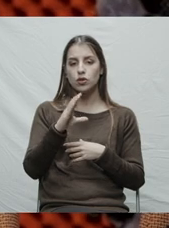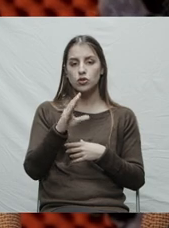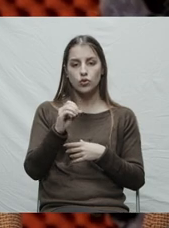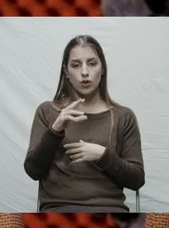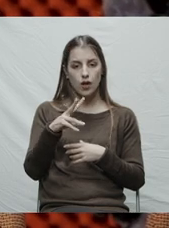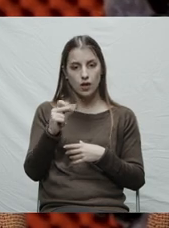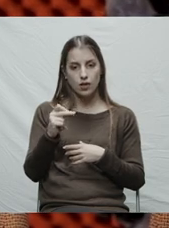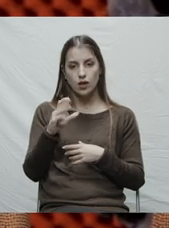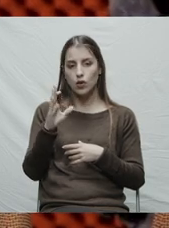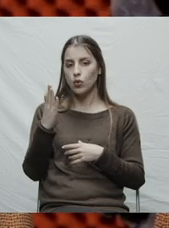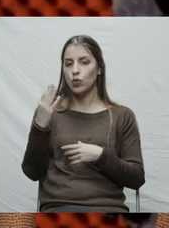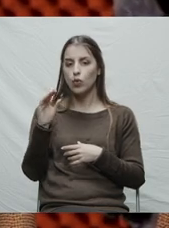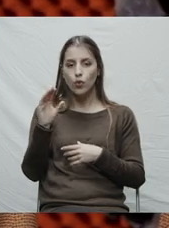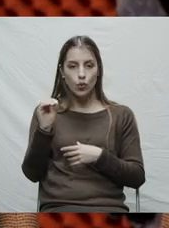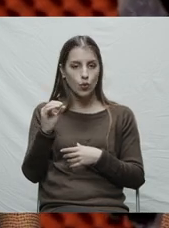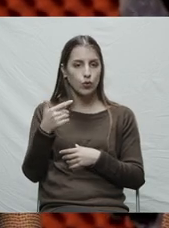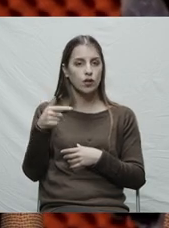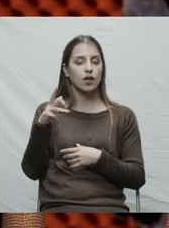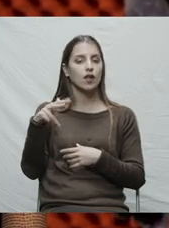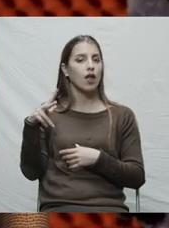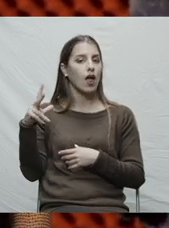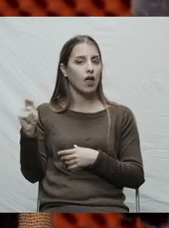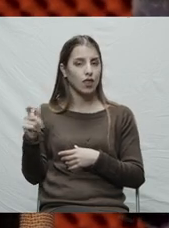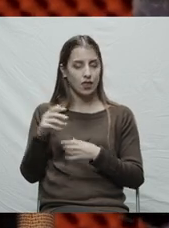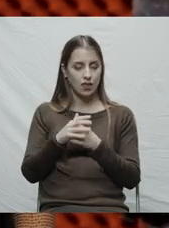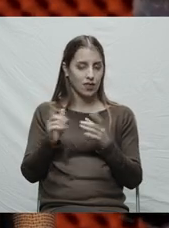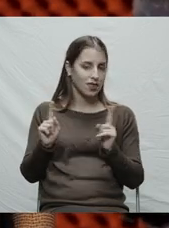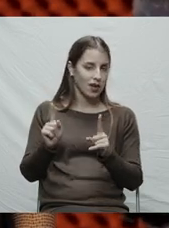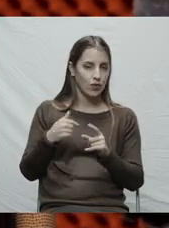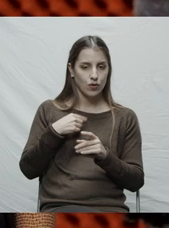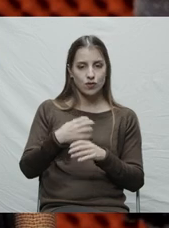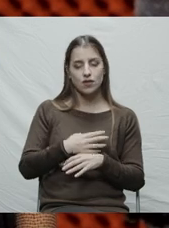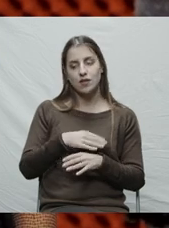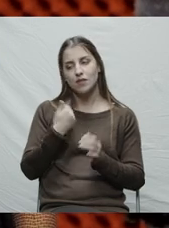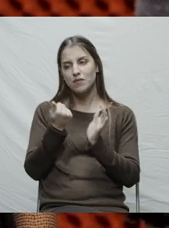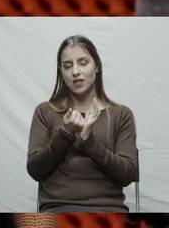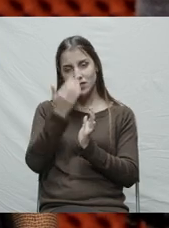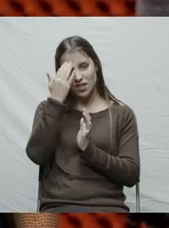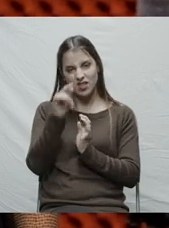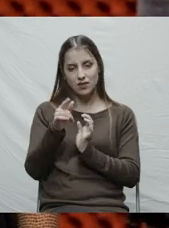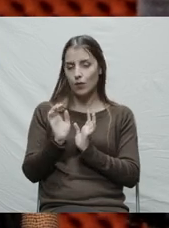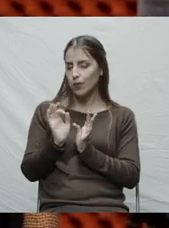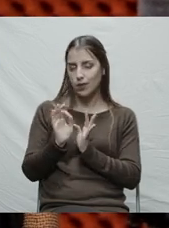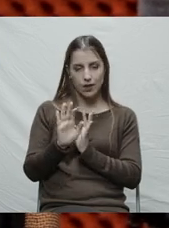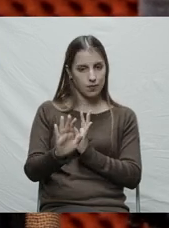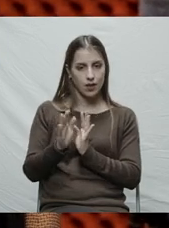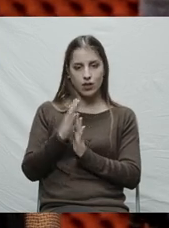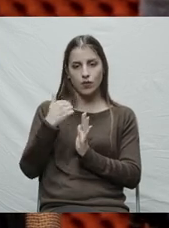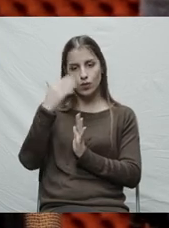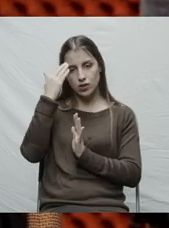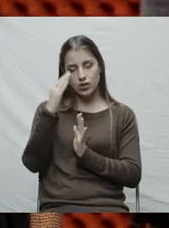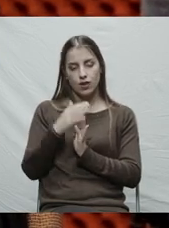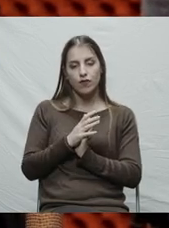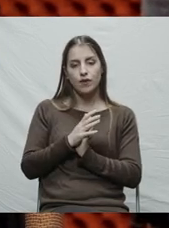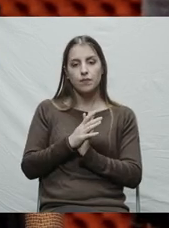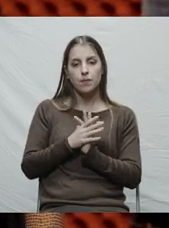von Meyer Trindade, vamos dizer, pôr os nossos nomes e aqui e tal. Eu sempre achei isso extremamente pueril. E achava que,